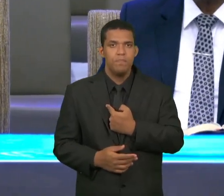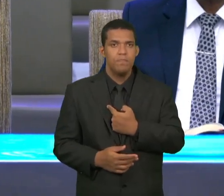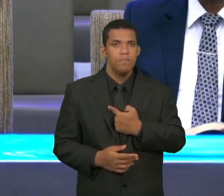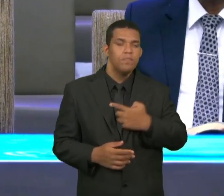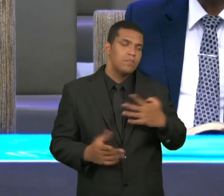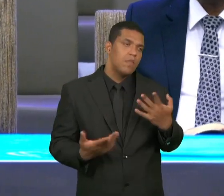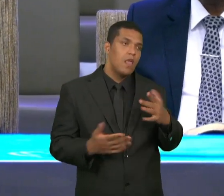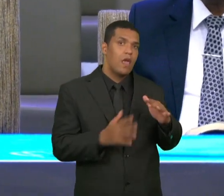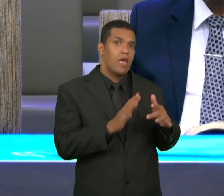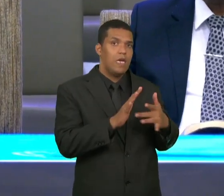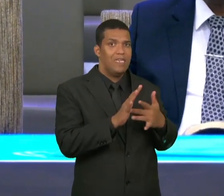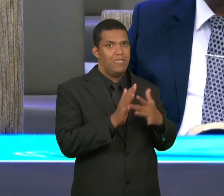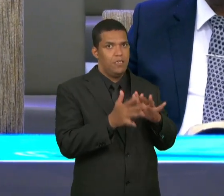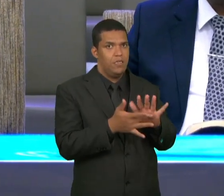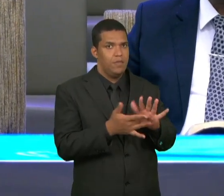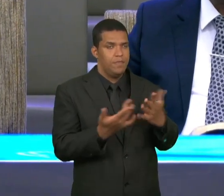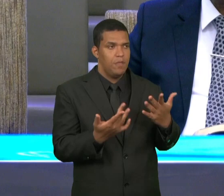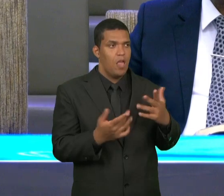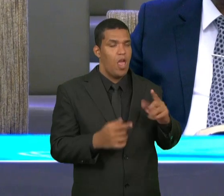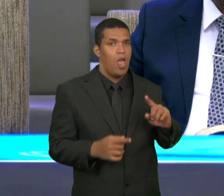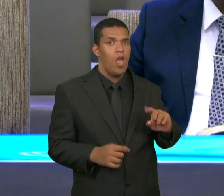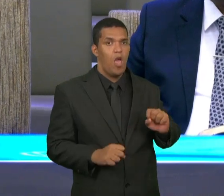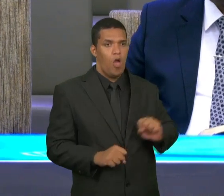seja glorificado em mim.